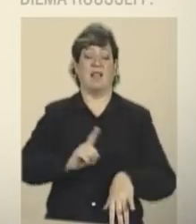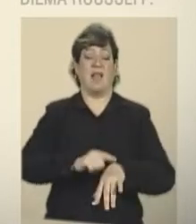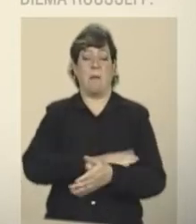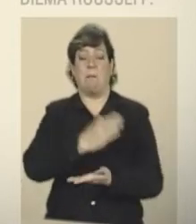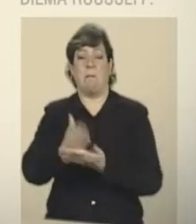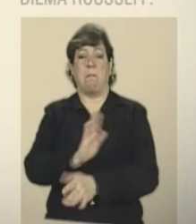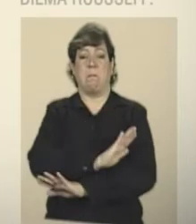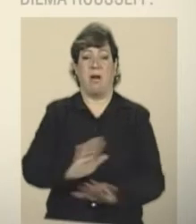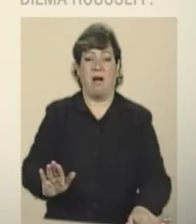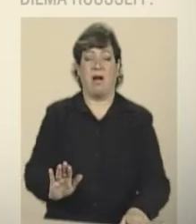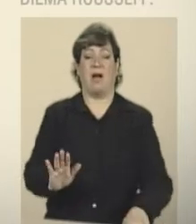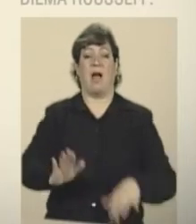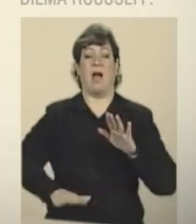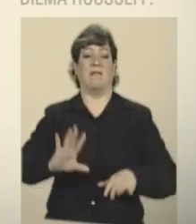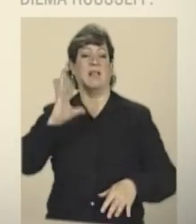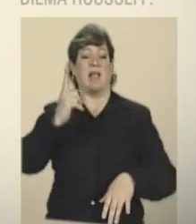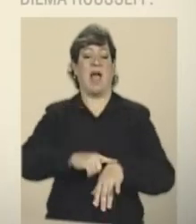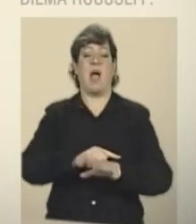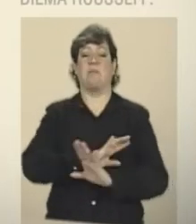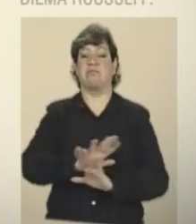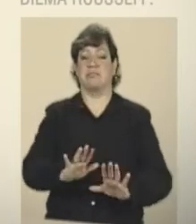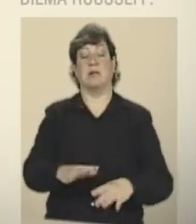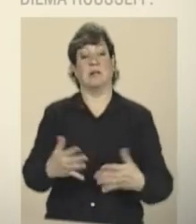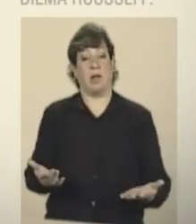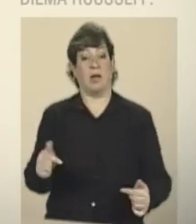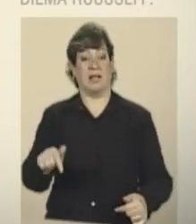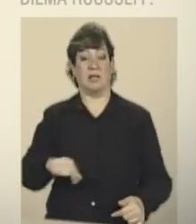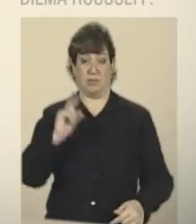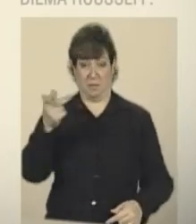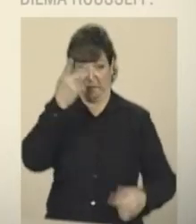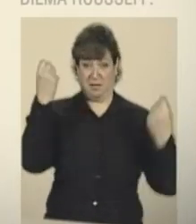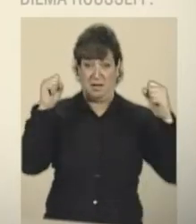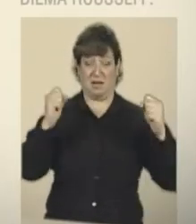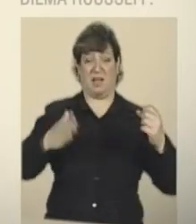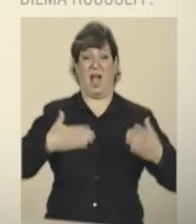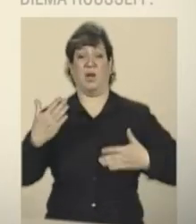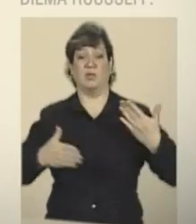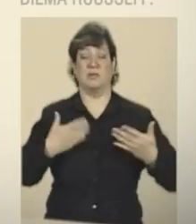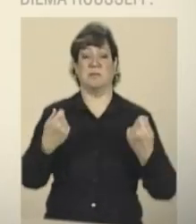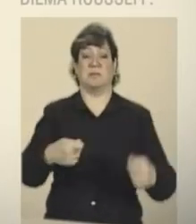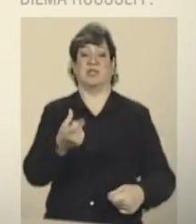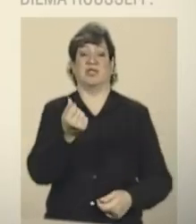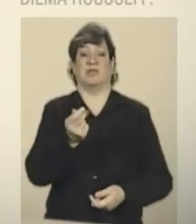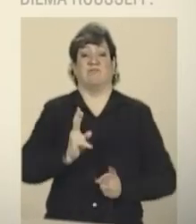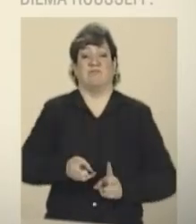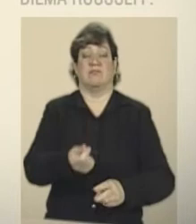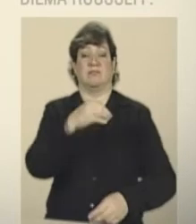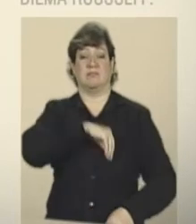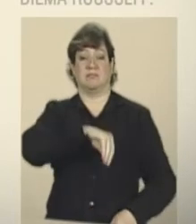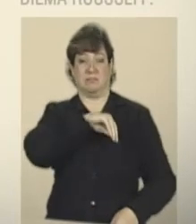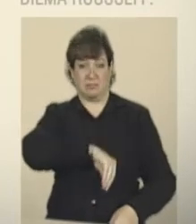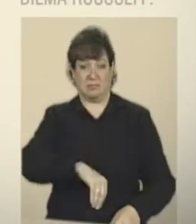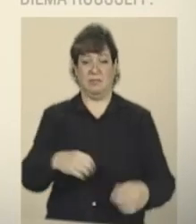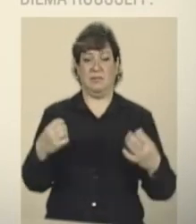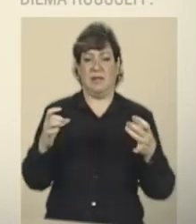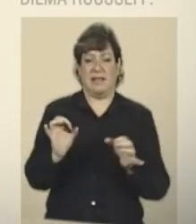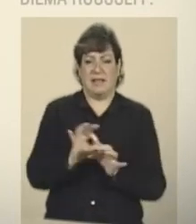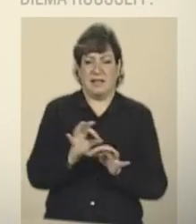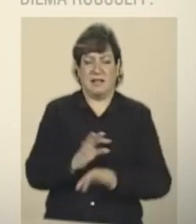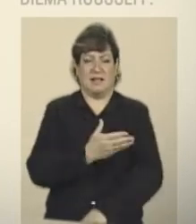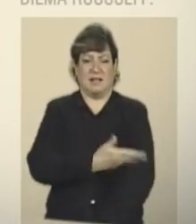ou por um período curto de tempo isso gera insegurança para o atleta poder planejar o seu treinamento